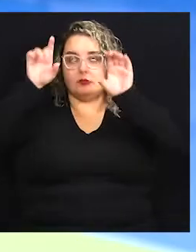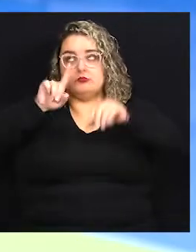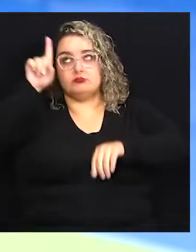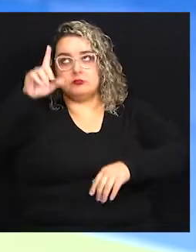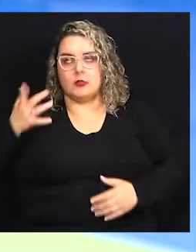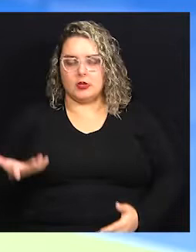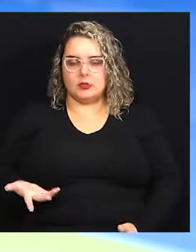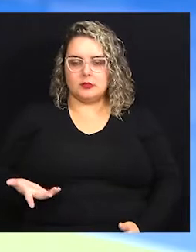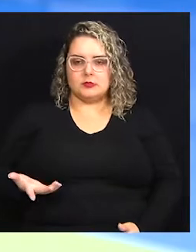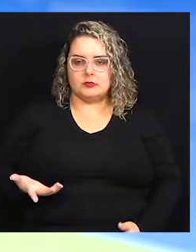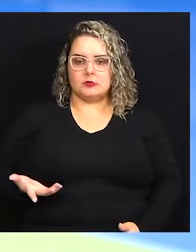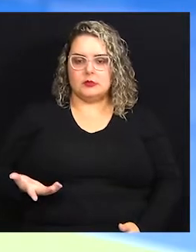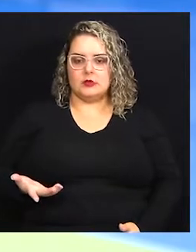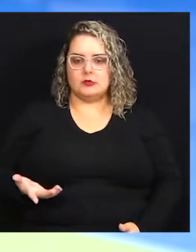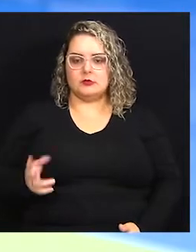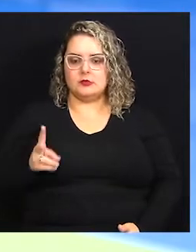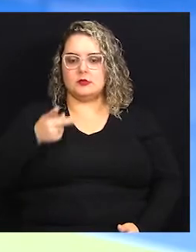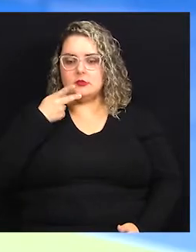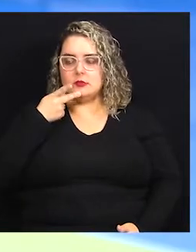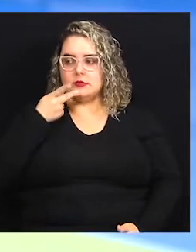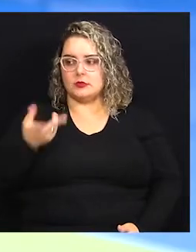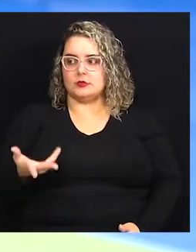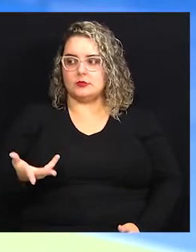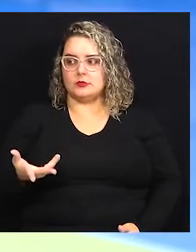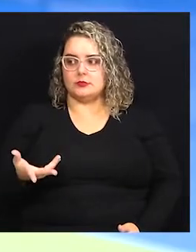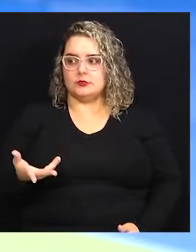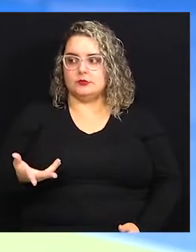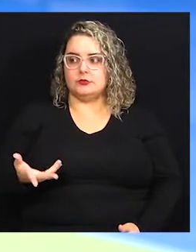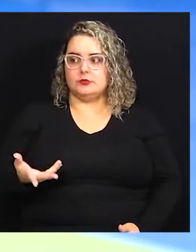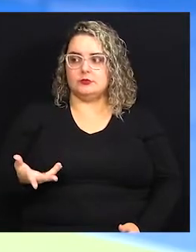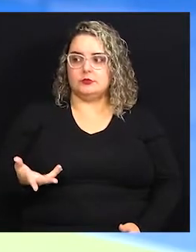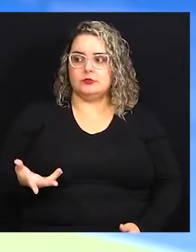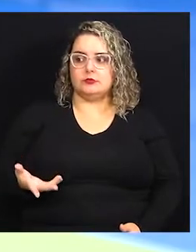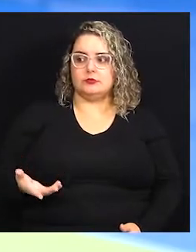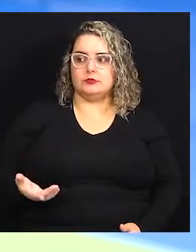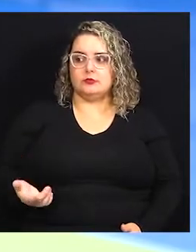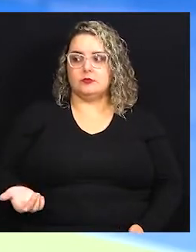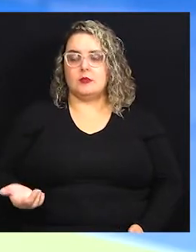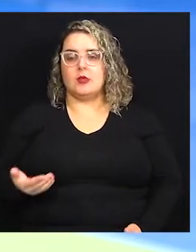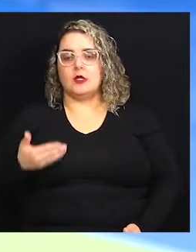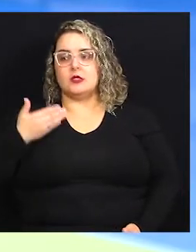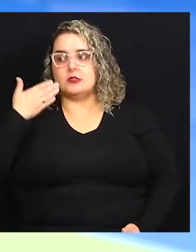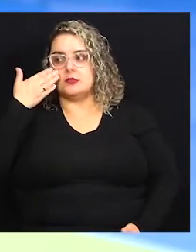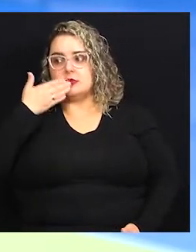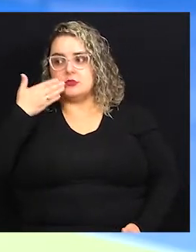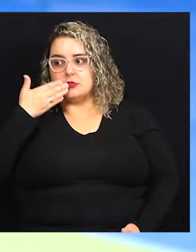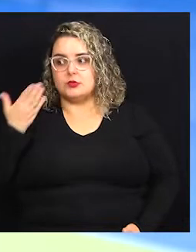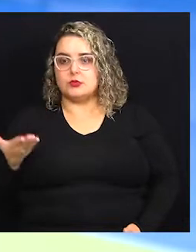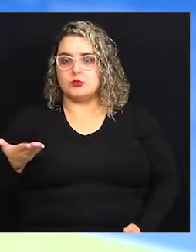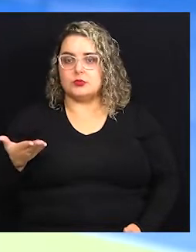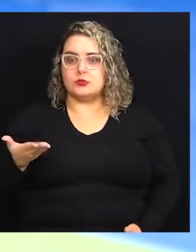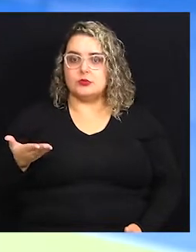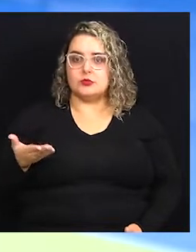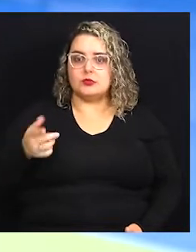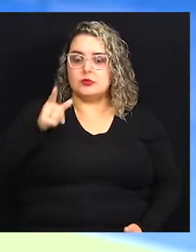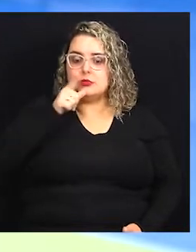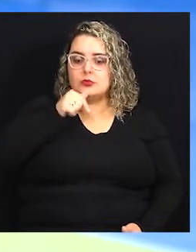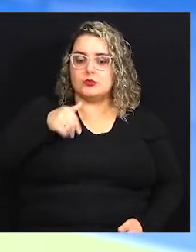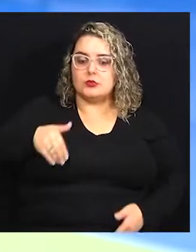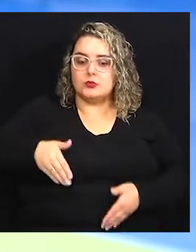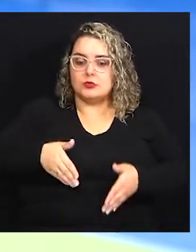sempre falo, os rios eles são doces ou salgados? Os rios são doces, certo? O mar